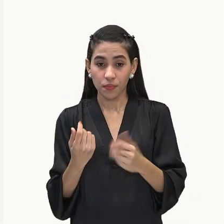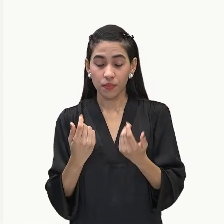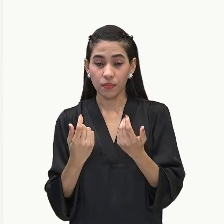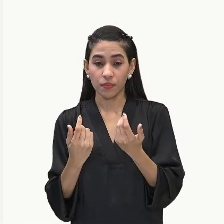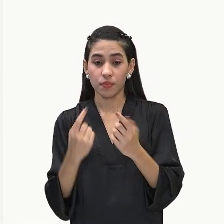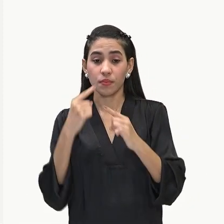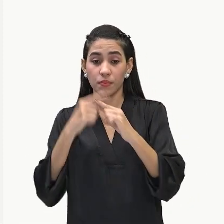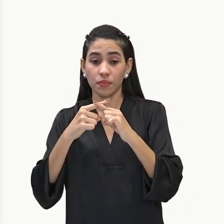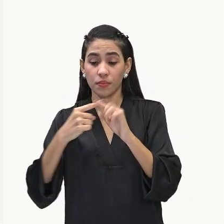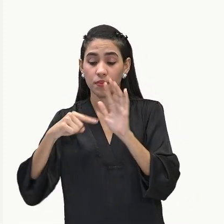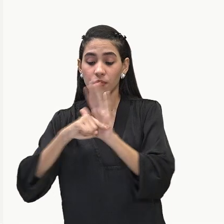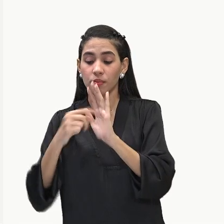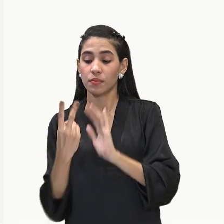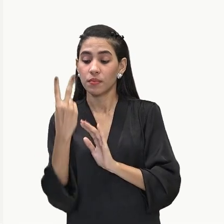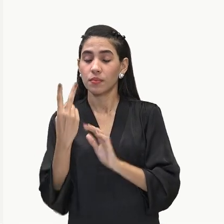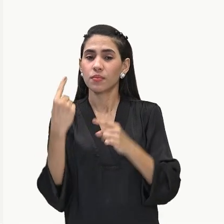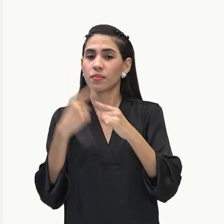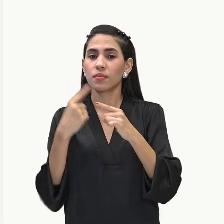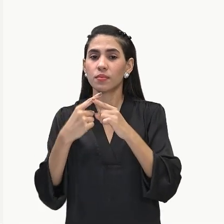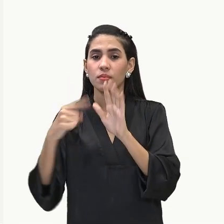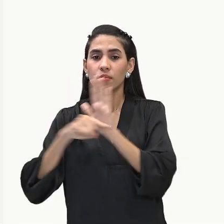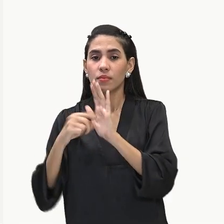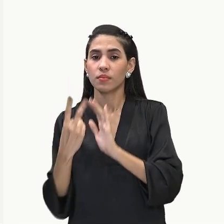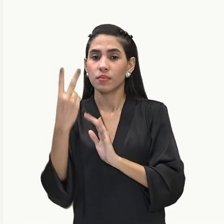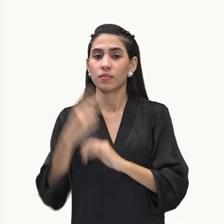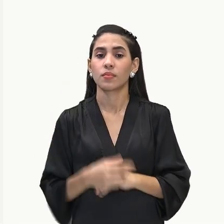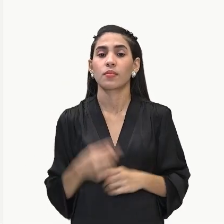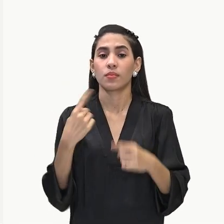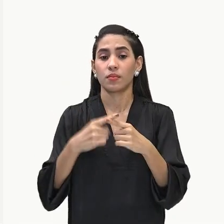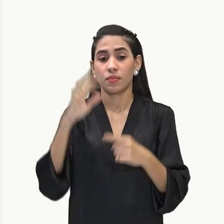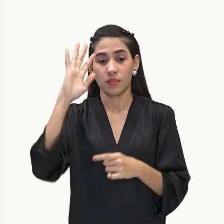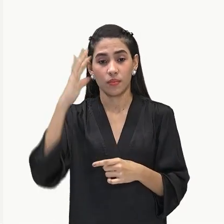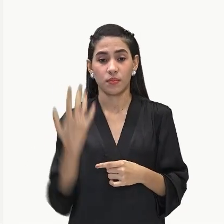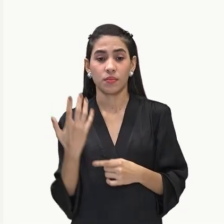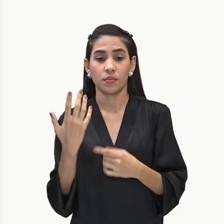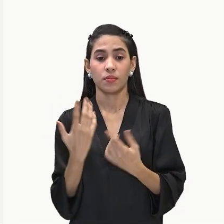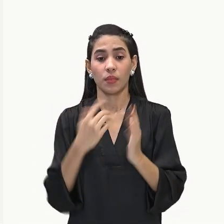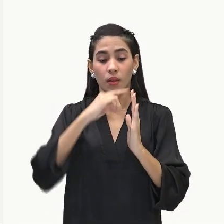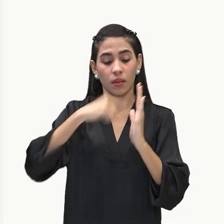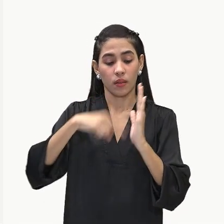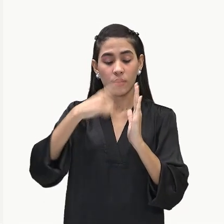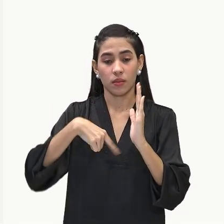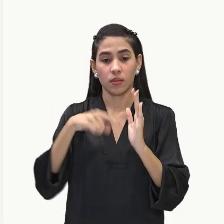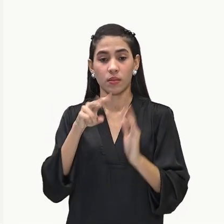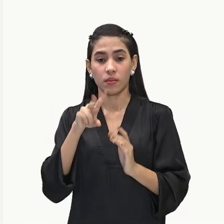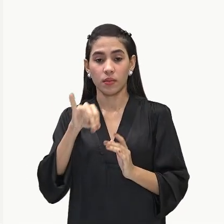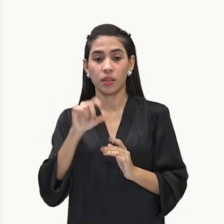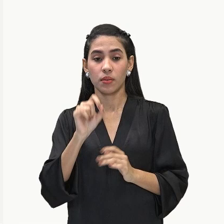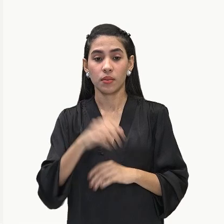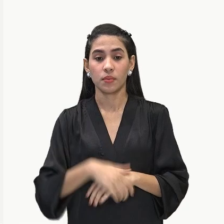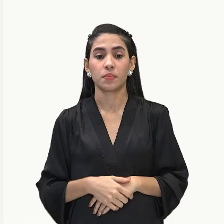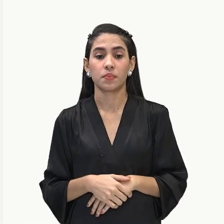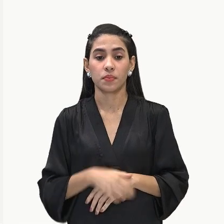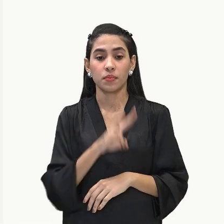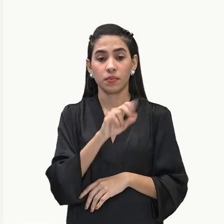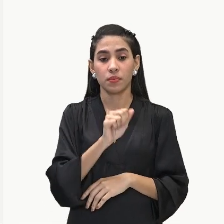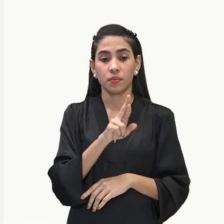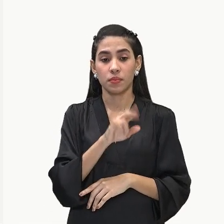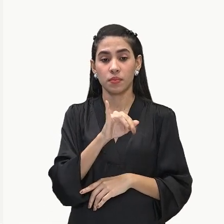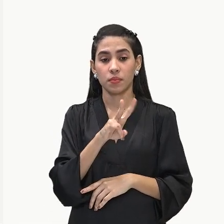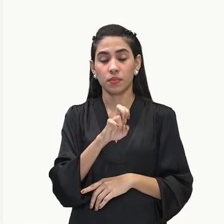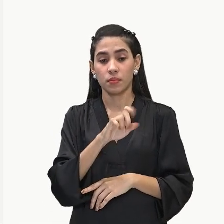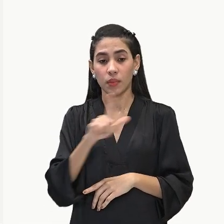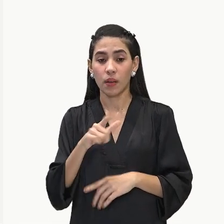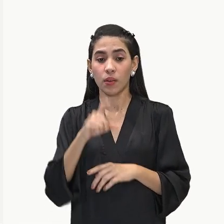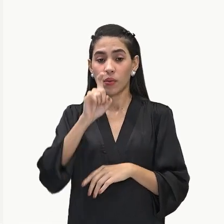E por que por menos 2? Porque se decidiu que quem vai se eliminar vai ser a variável x.